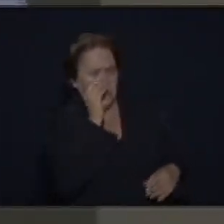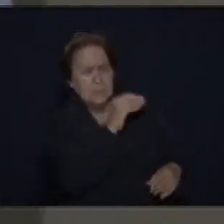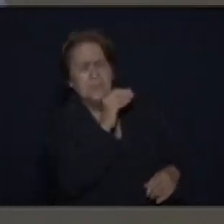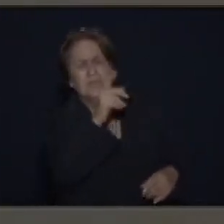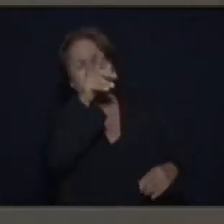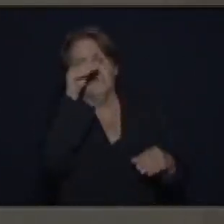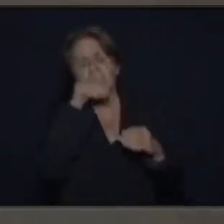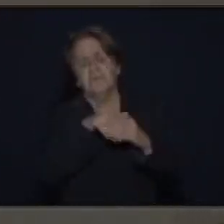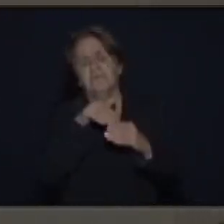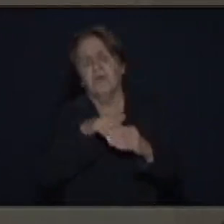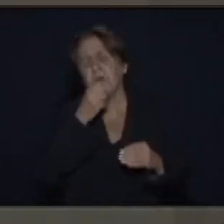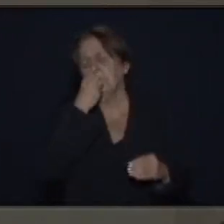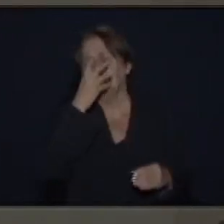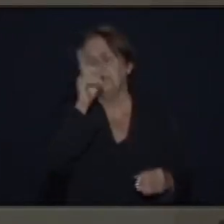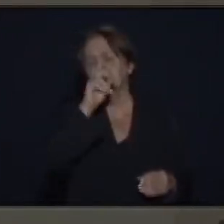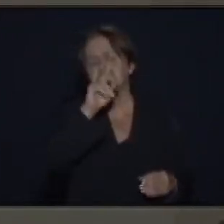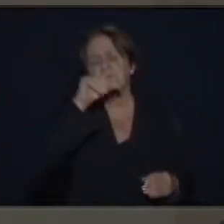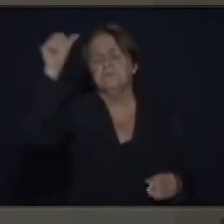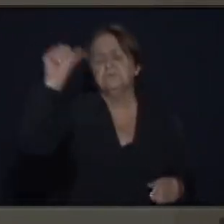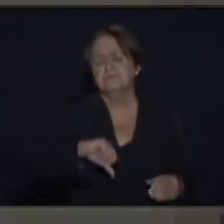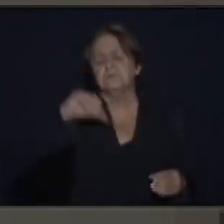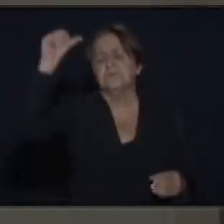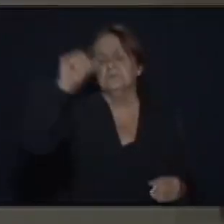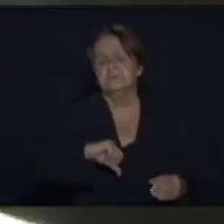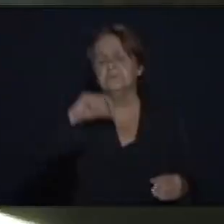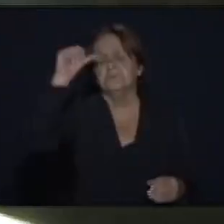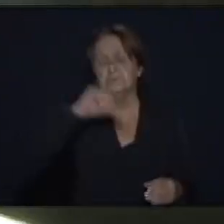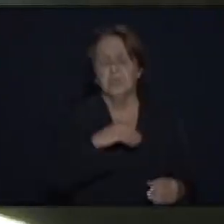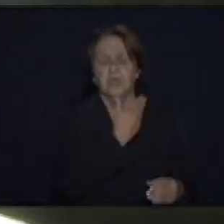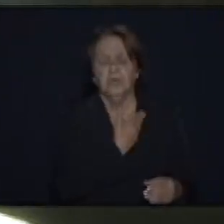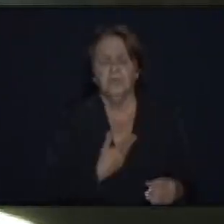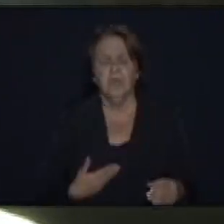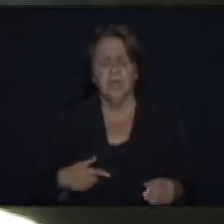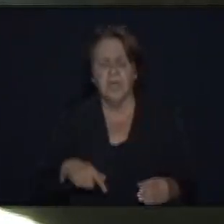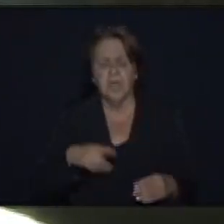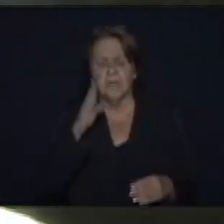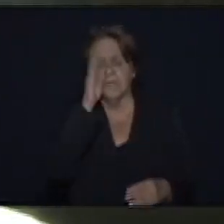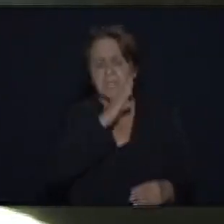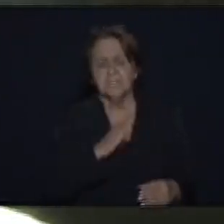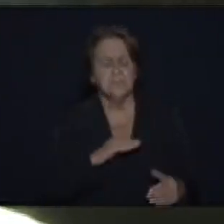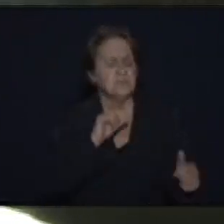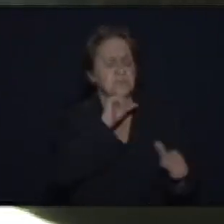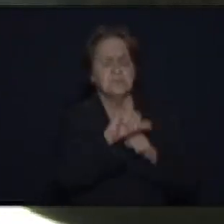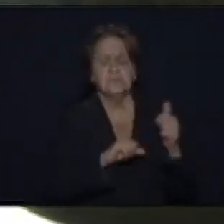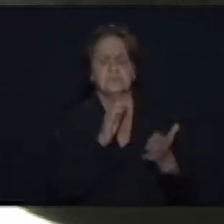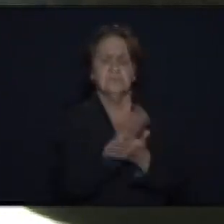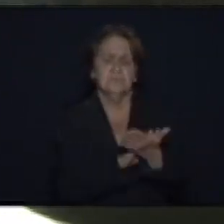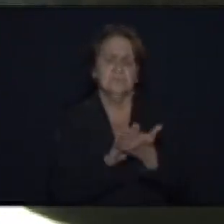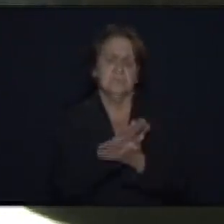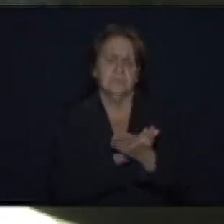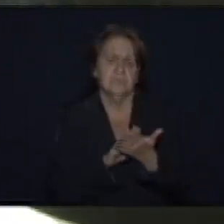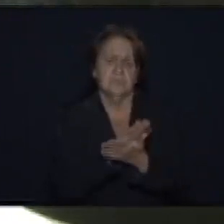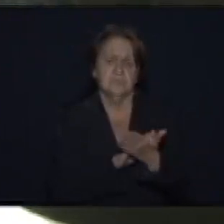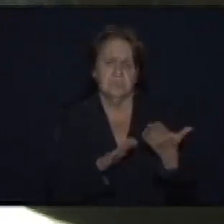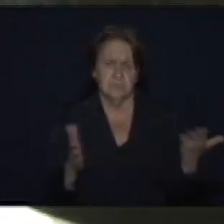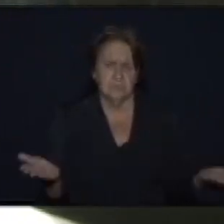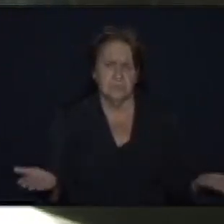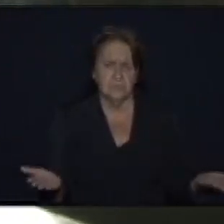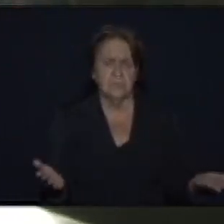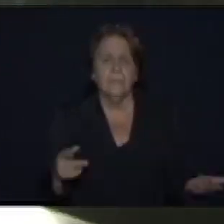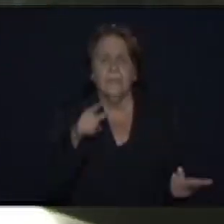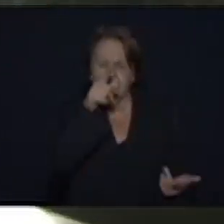escolhendo mal as pessoas que vão governar o país e nós não vamos ajudar a fazer as mudanças transformadoras que esse país precisa